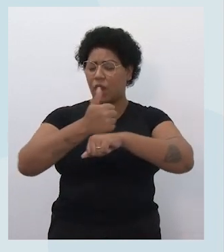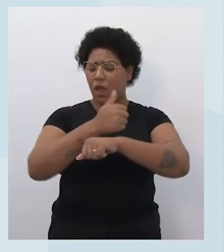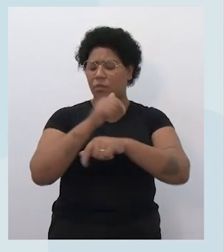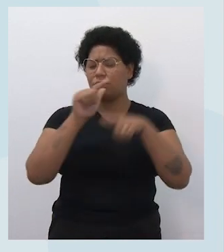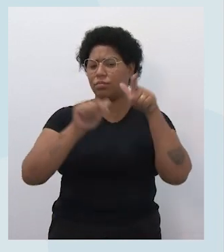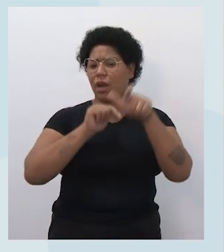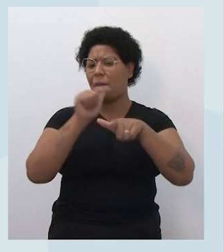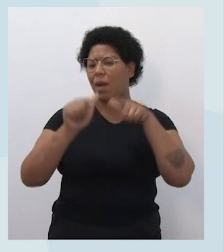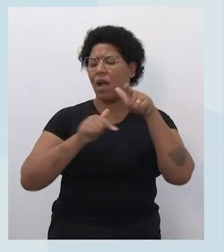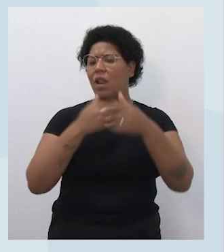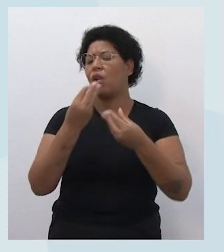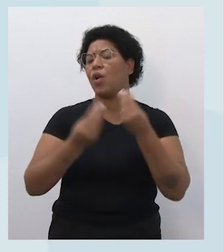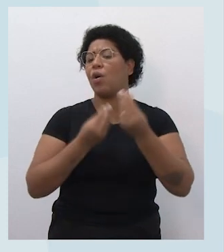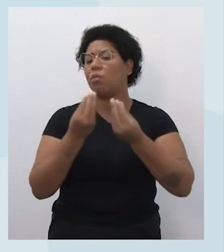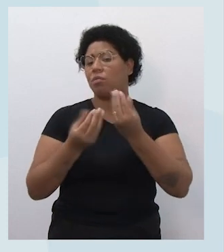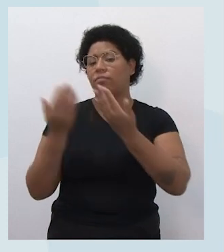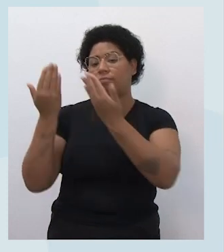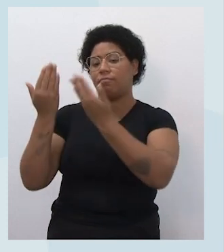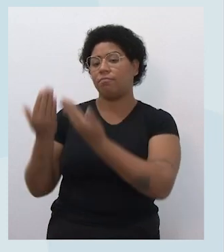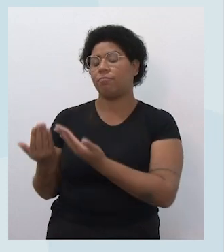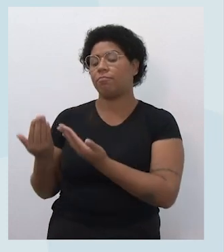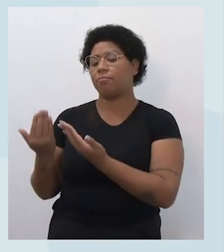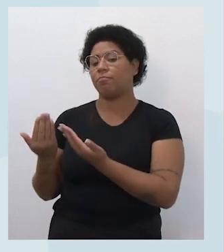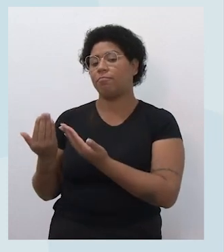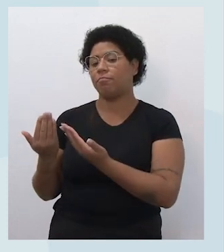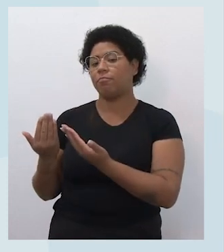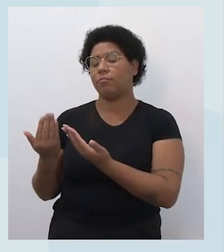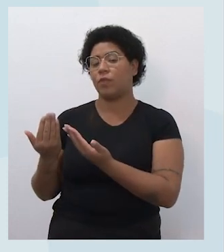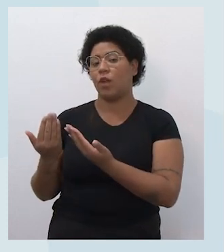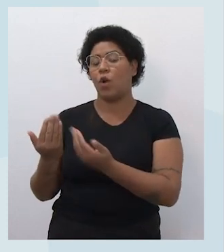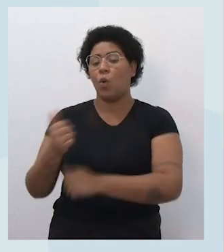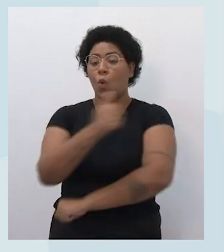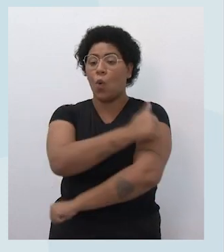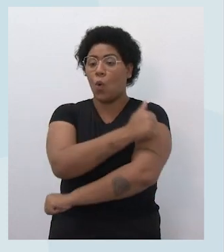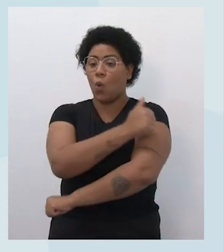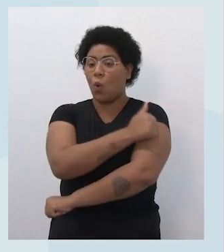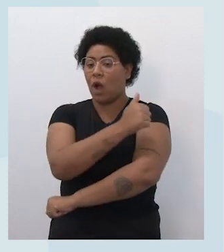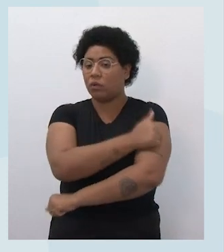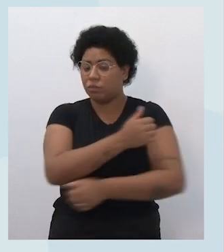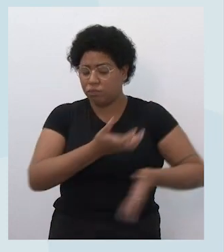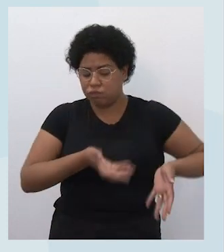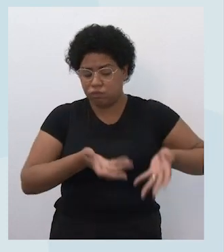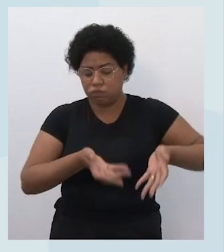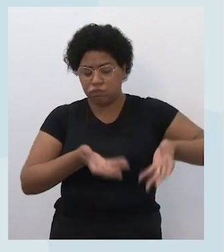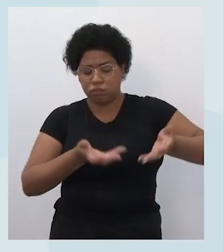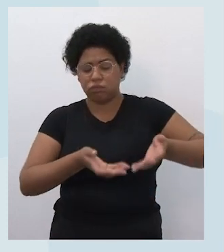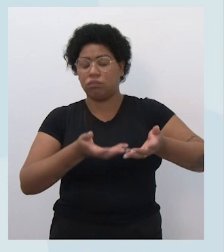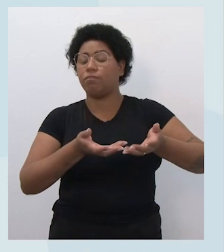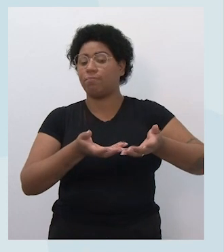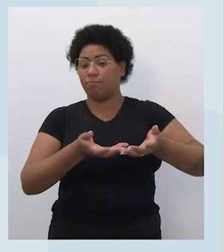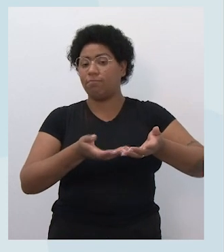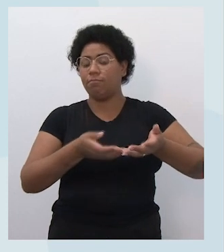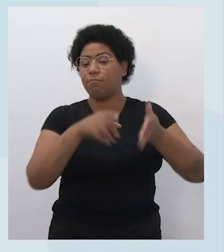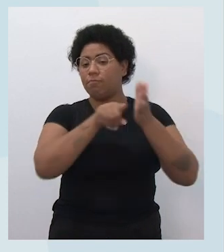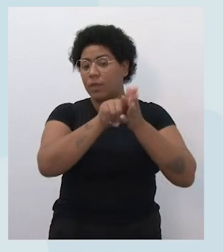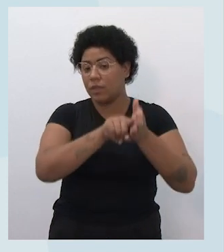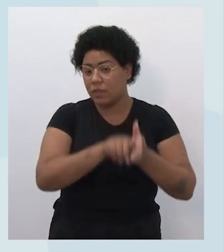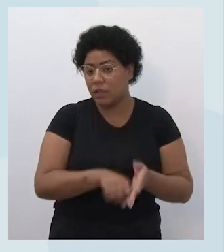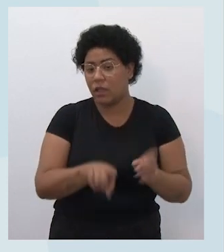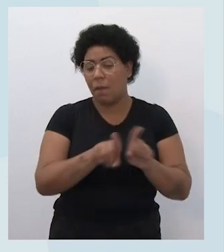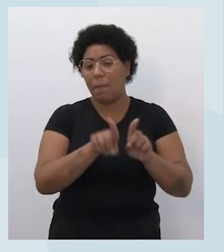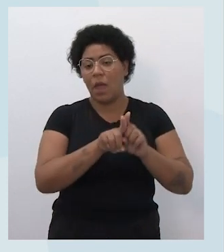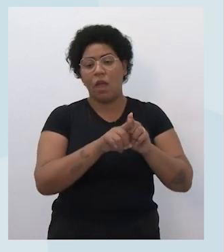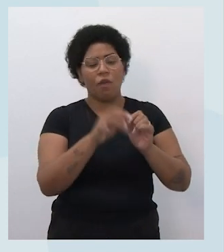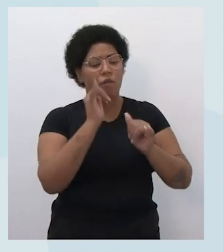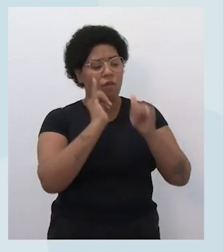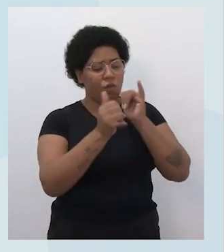Olha aí que pontos interessantes, né? Conduzir os estudantes aos caminhos da pesquisa, dar orientações